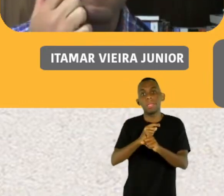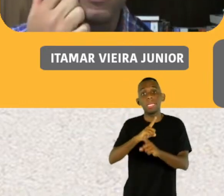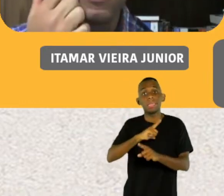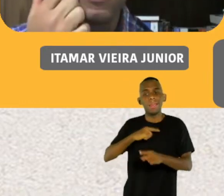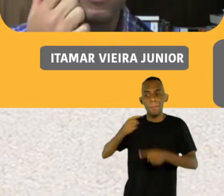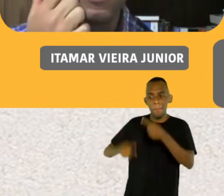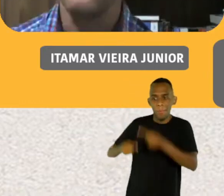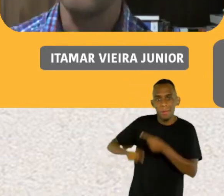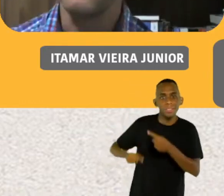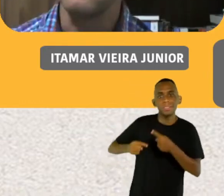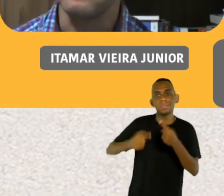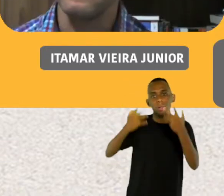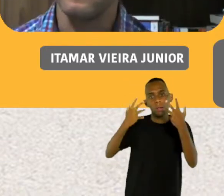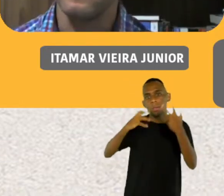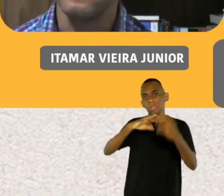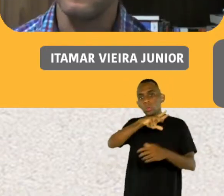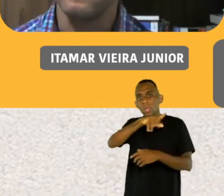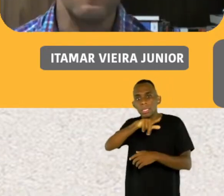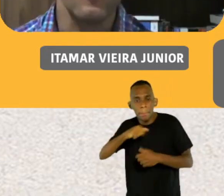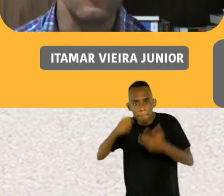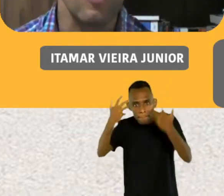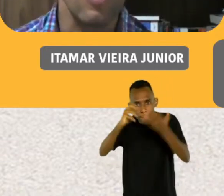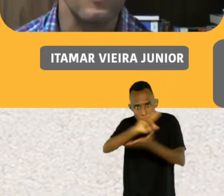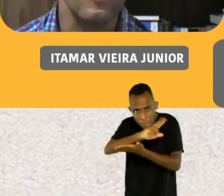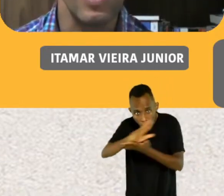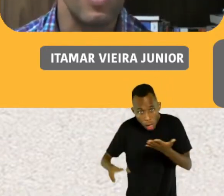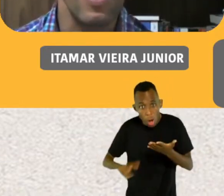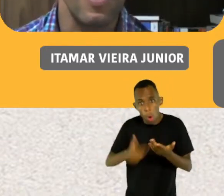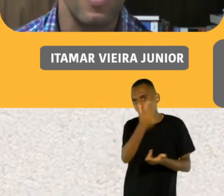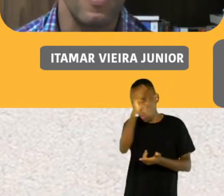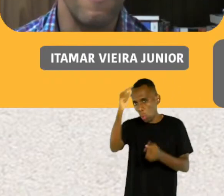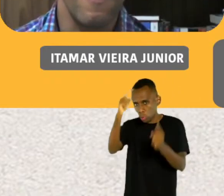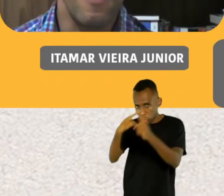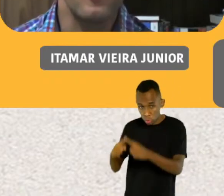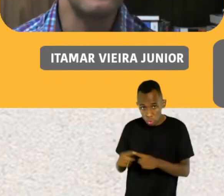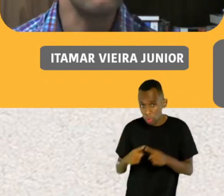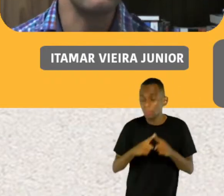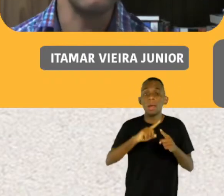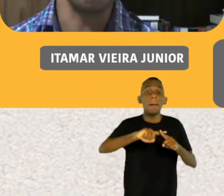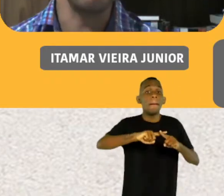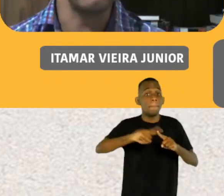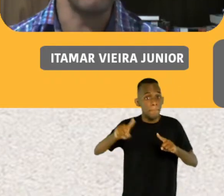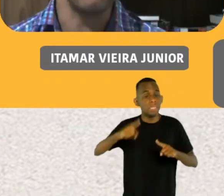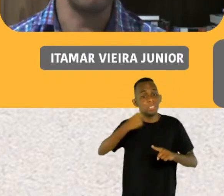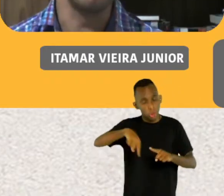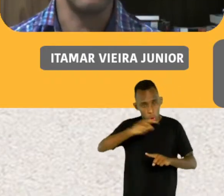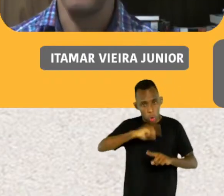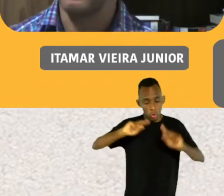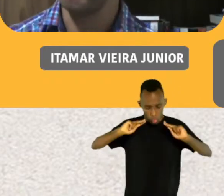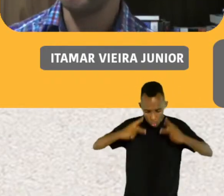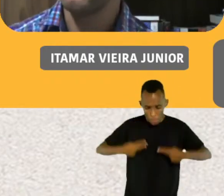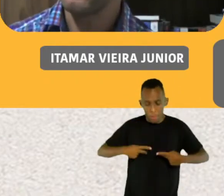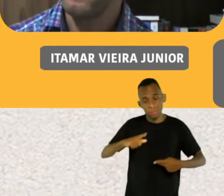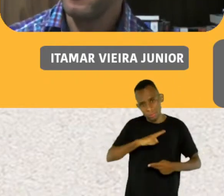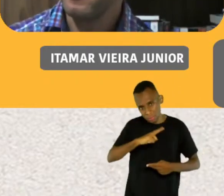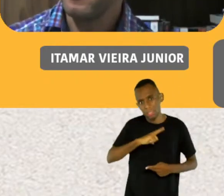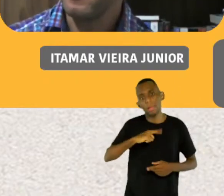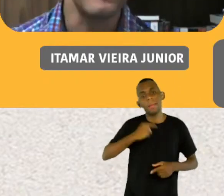outras espécies. Mas este é um atributo nosso e por isso quando me perguntam,